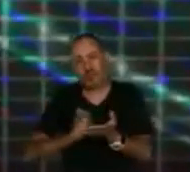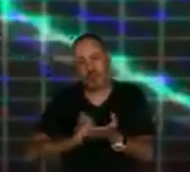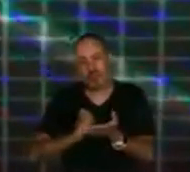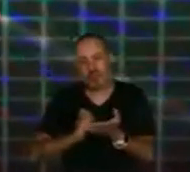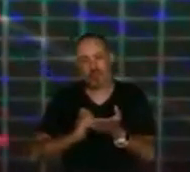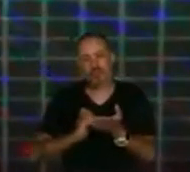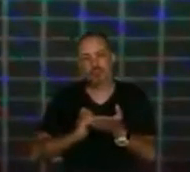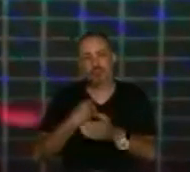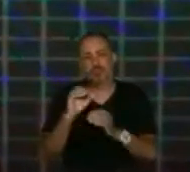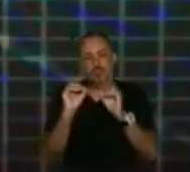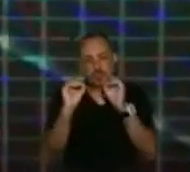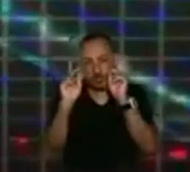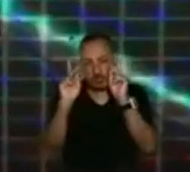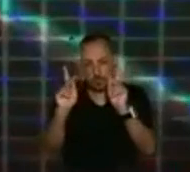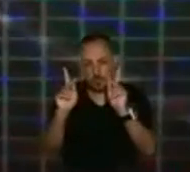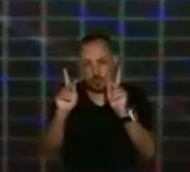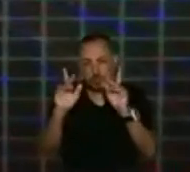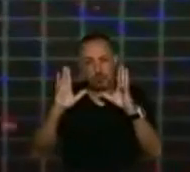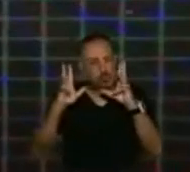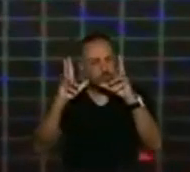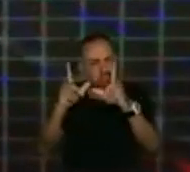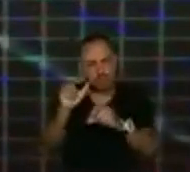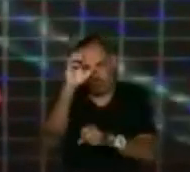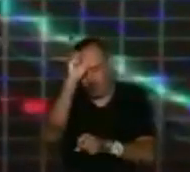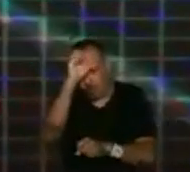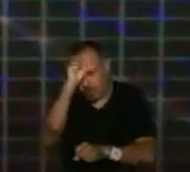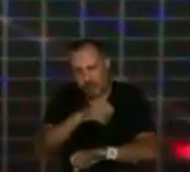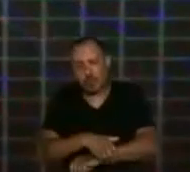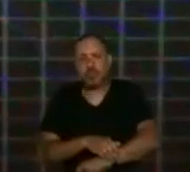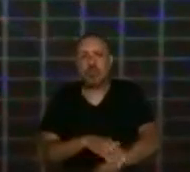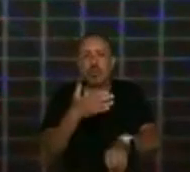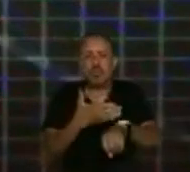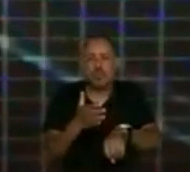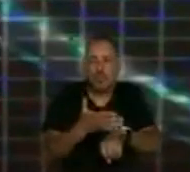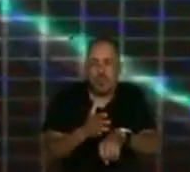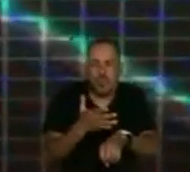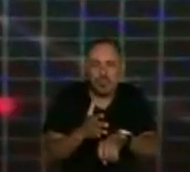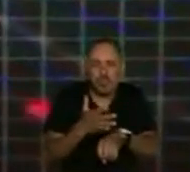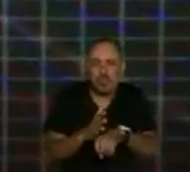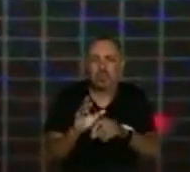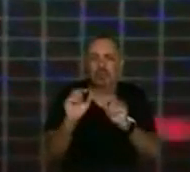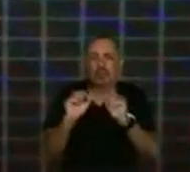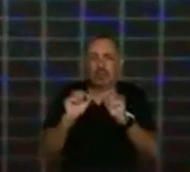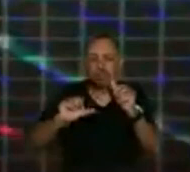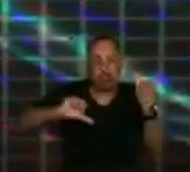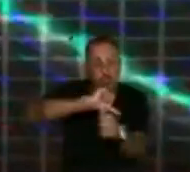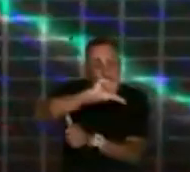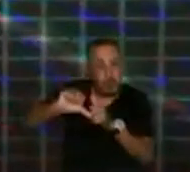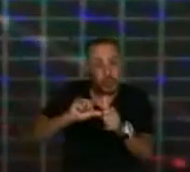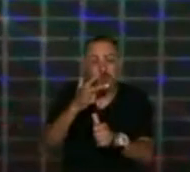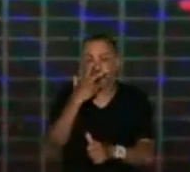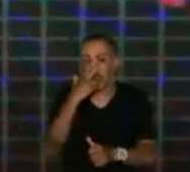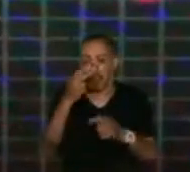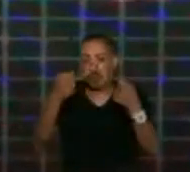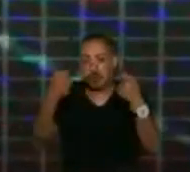essa mensagem final de leve tudo que você aprendeu aqui para a prática, já faça as mudanças que você acha que